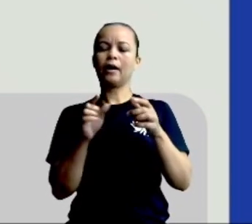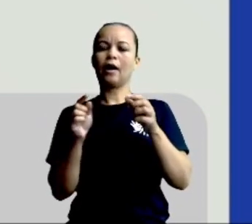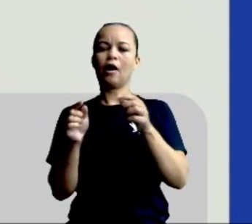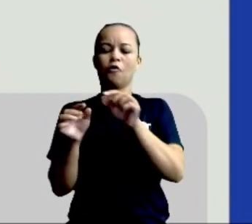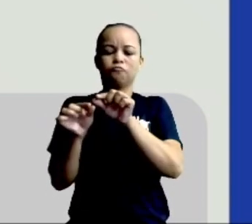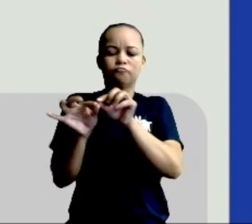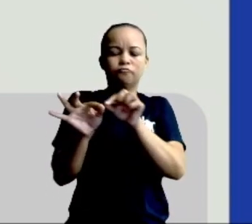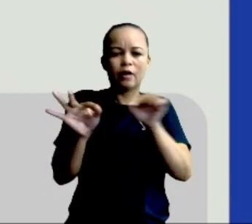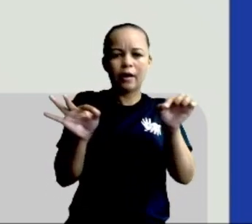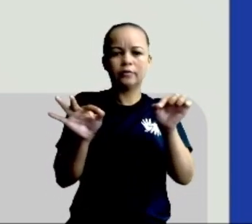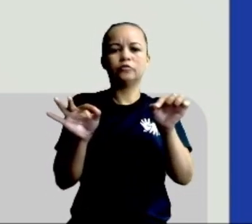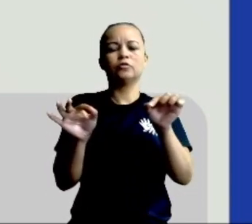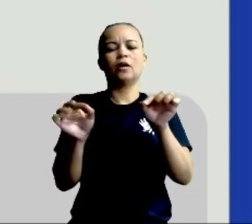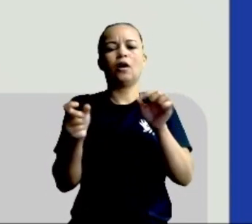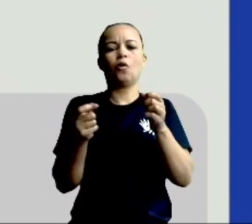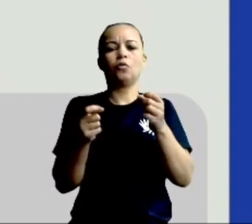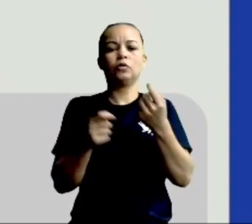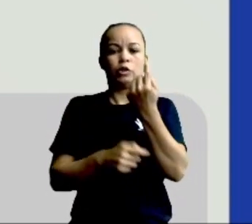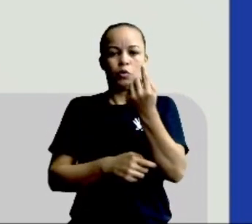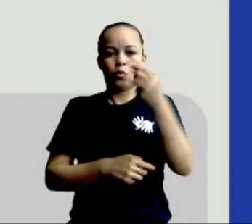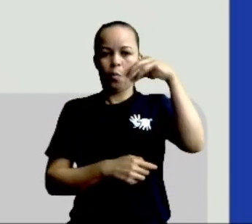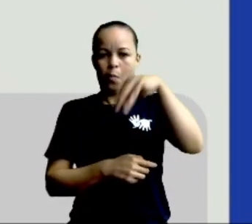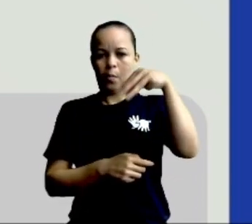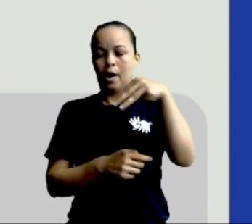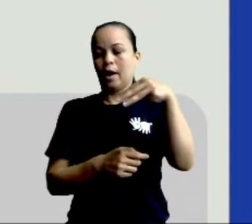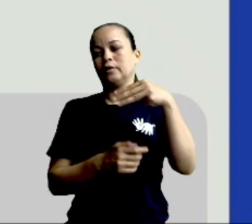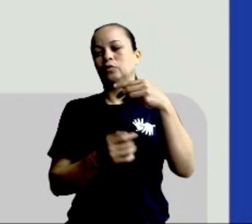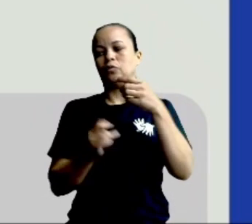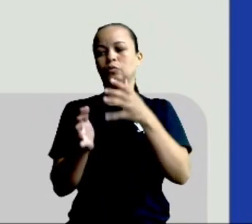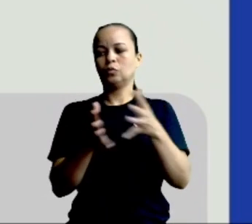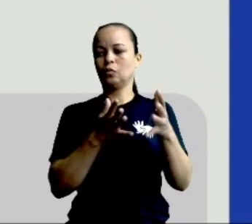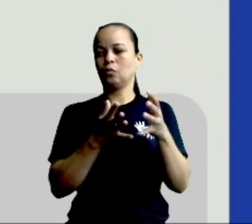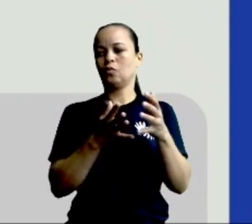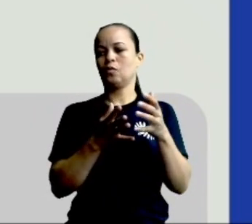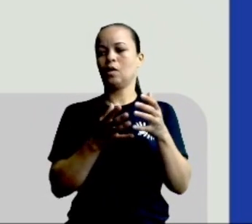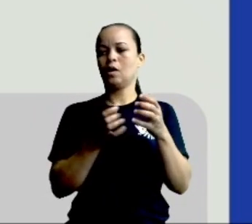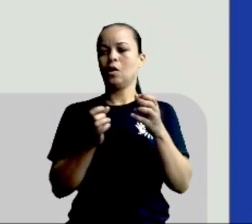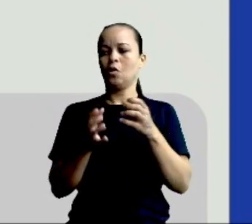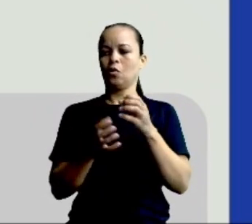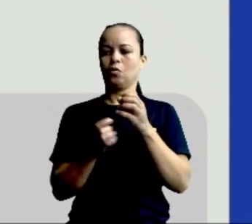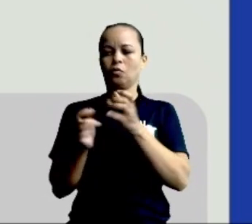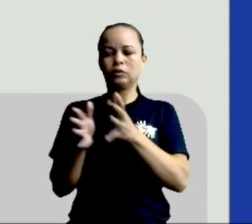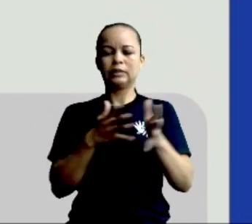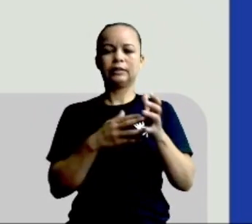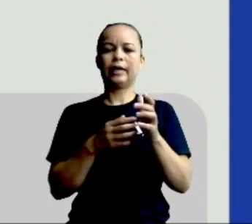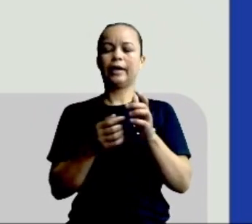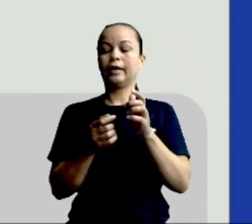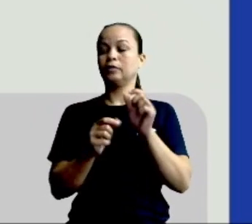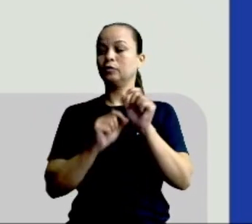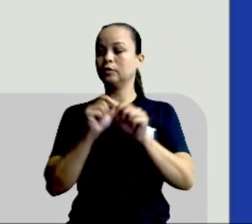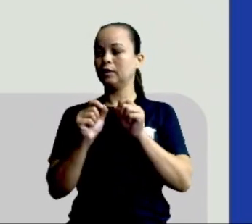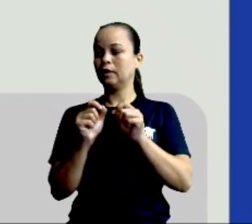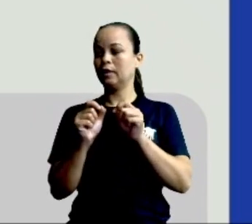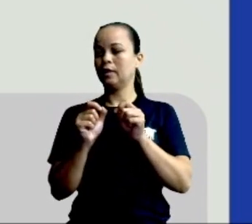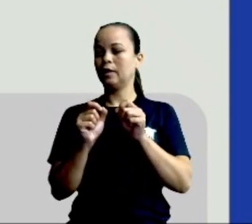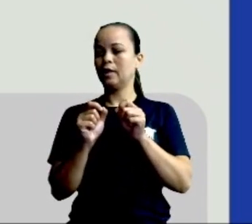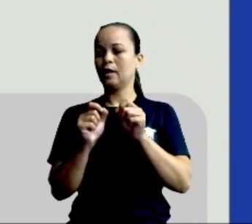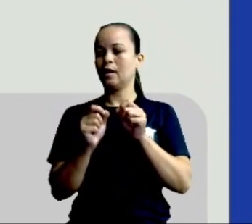1 metro, tá, com velocidade constante, um halter. De quantos quilos, professor? 100